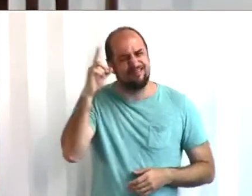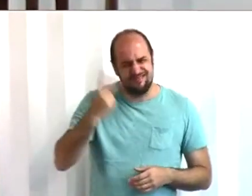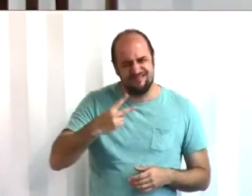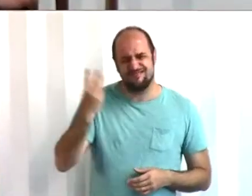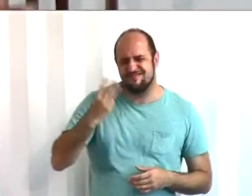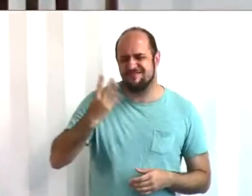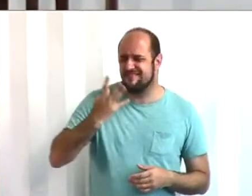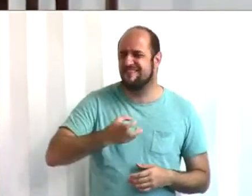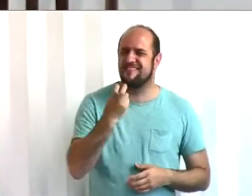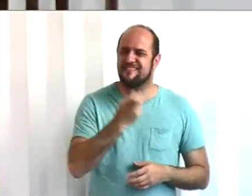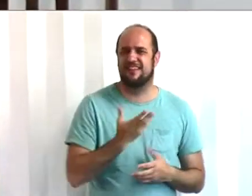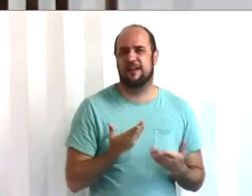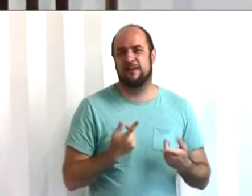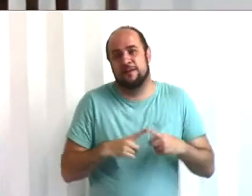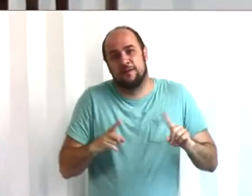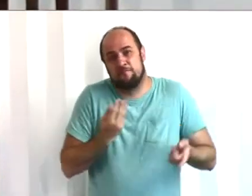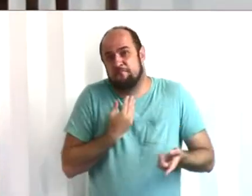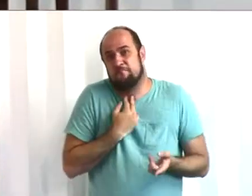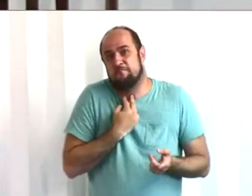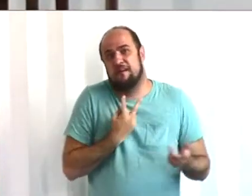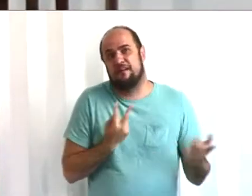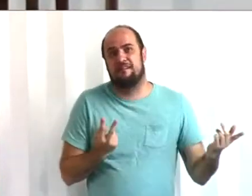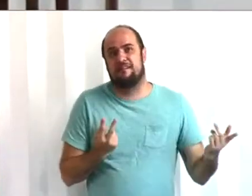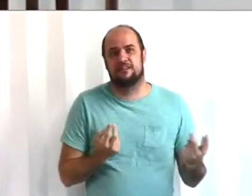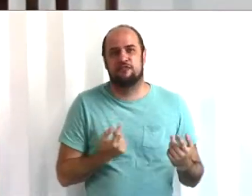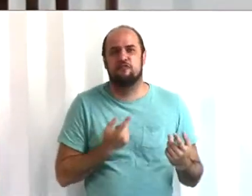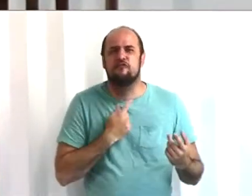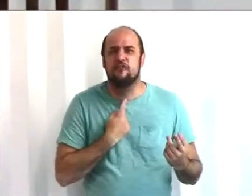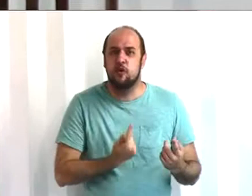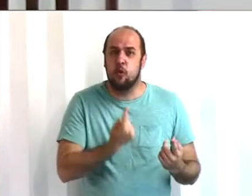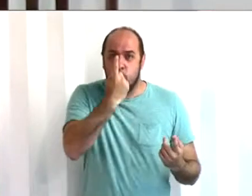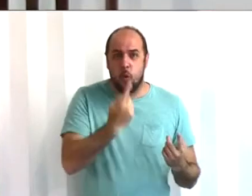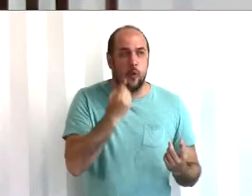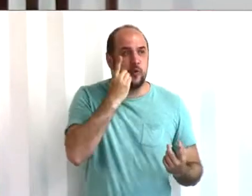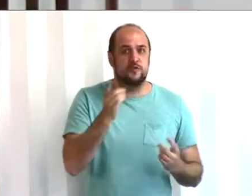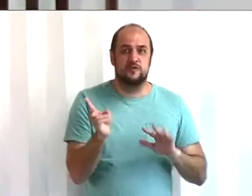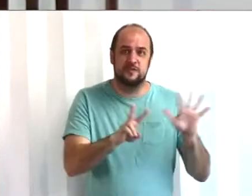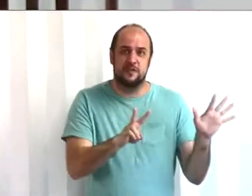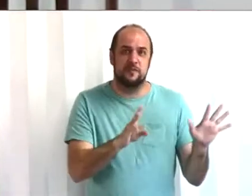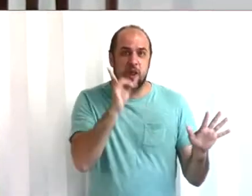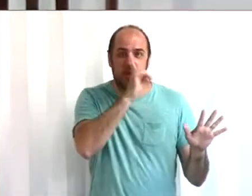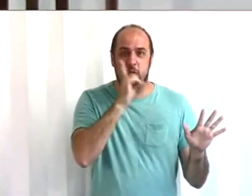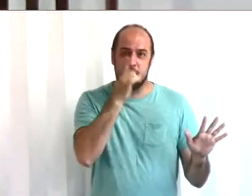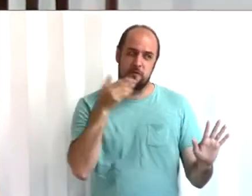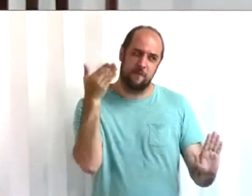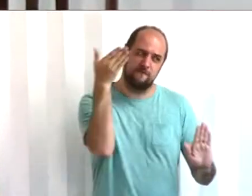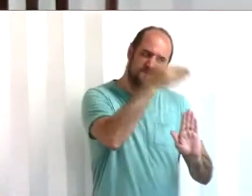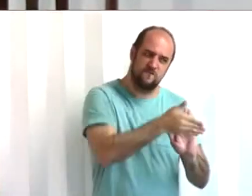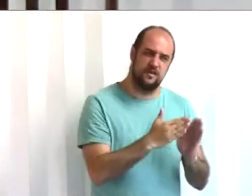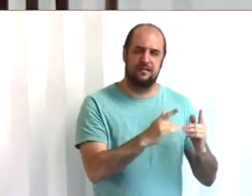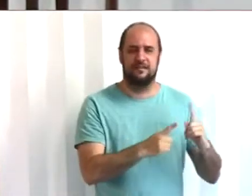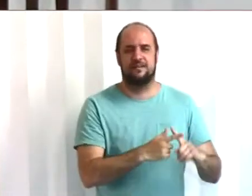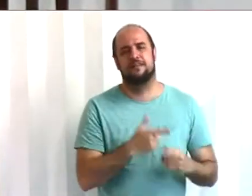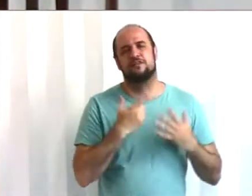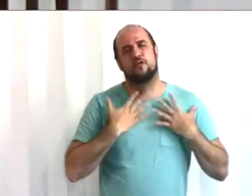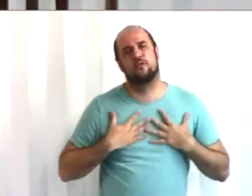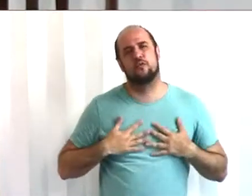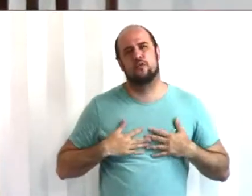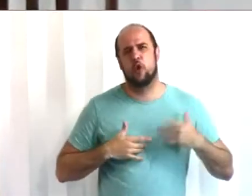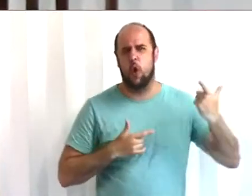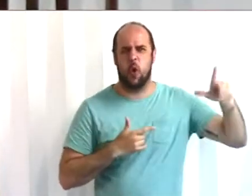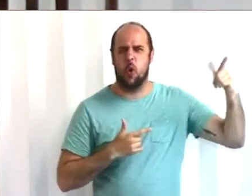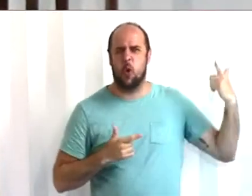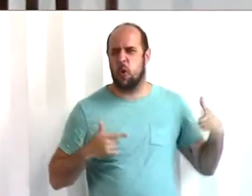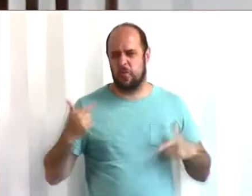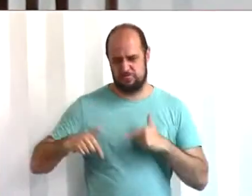mas como não podemos estar todos os dias na igreja, estamos pelo menos um dia na semana, no domingo, o dia de descansar de todas as